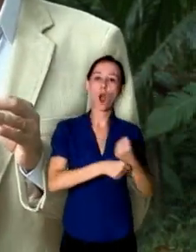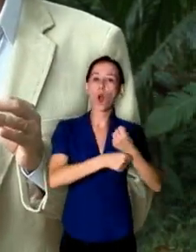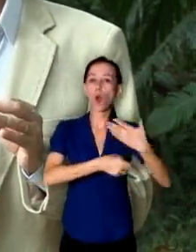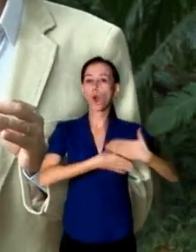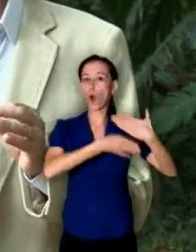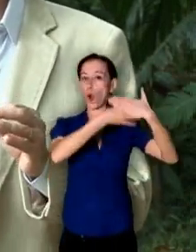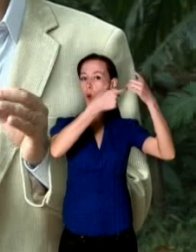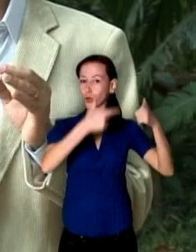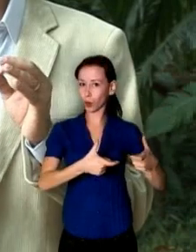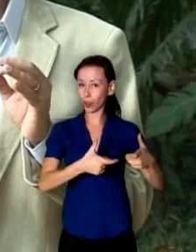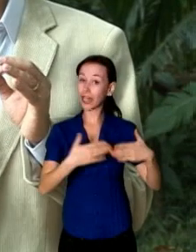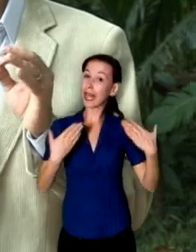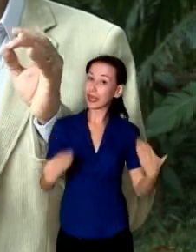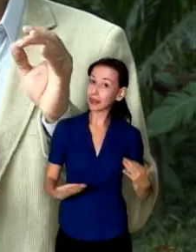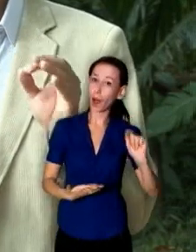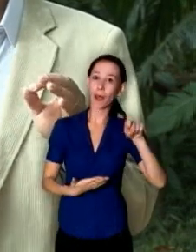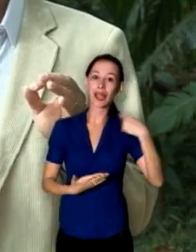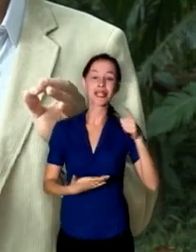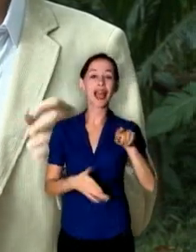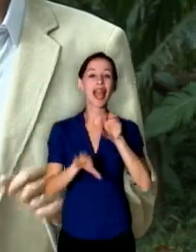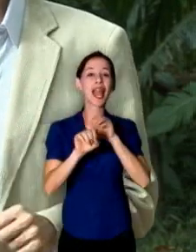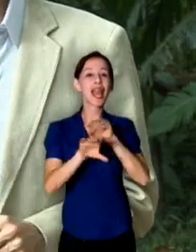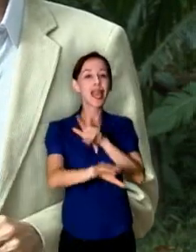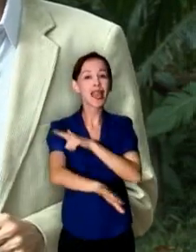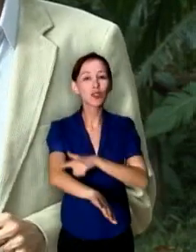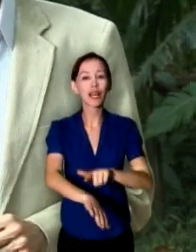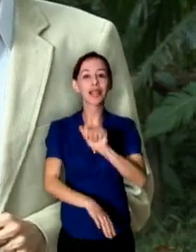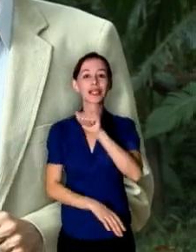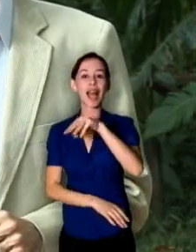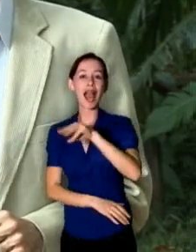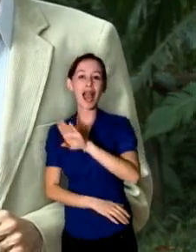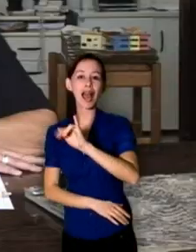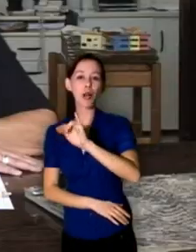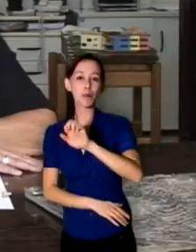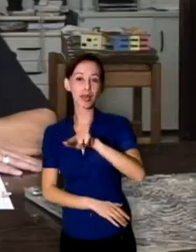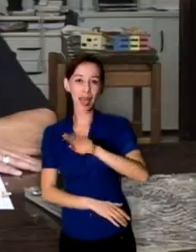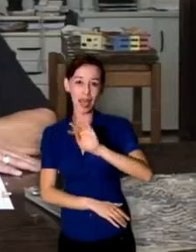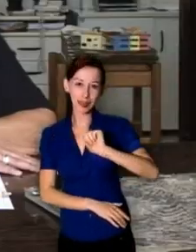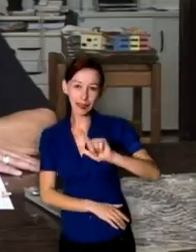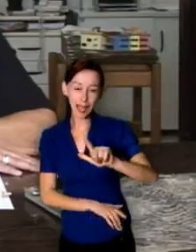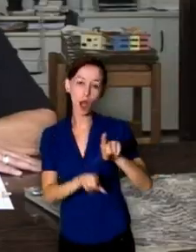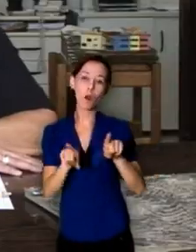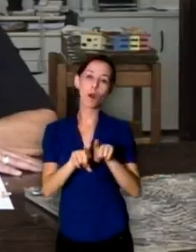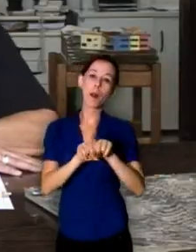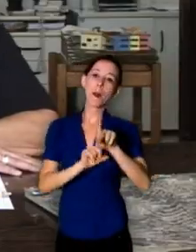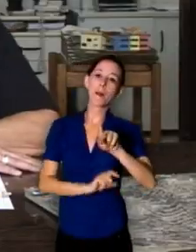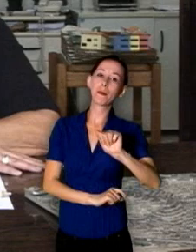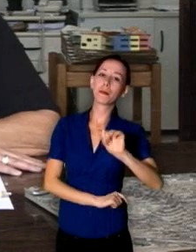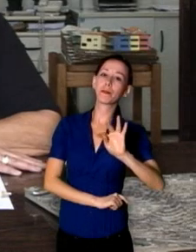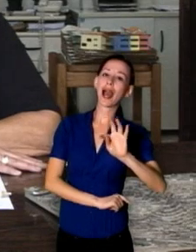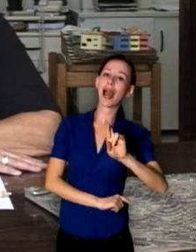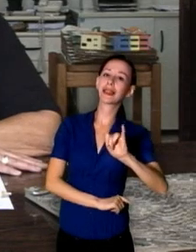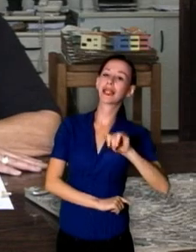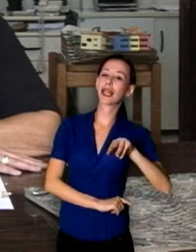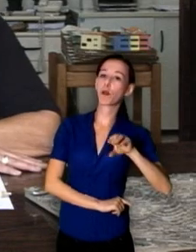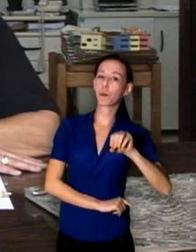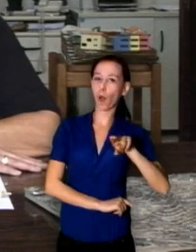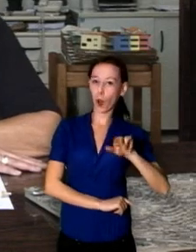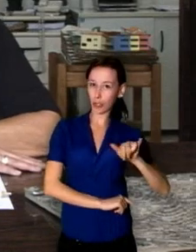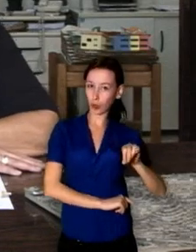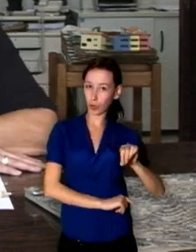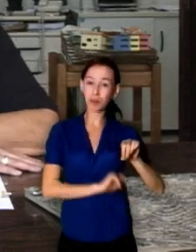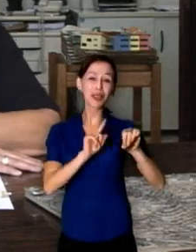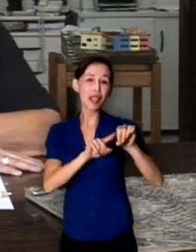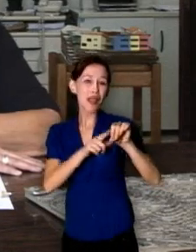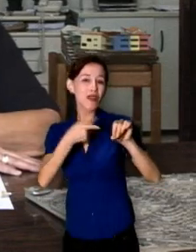noção surge o conceito de educação ambiental e patrimonial. Patrimônio é uma coisa que entrou na moda de uns anos para